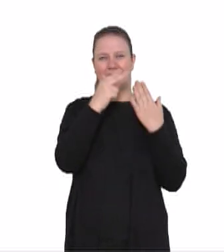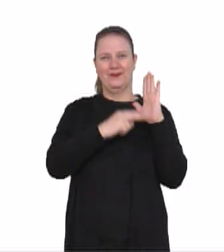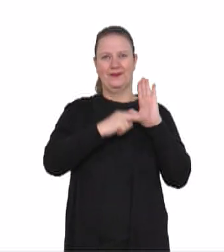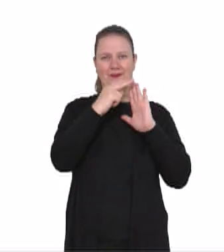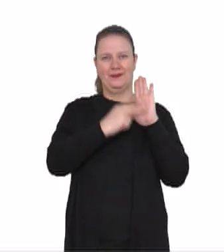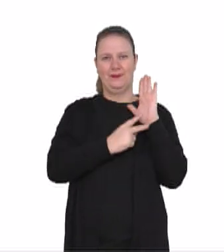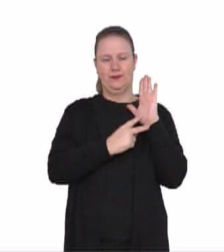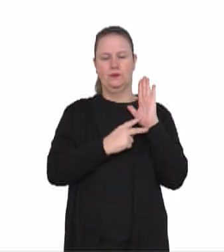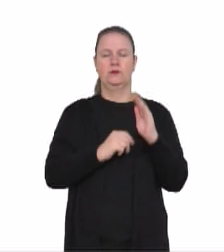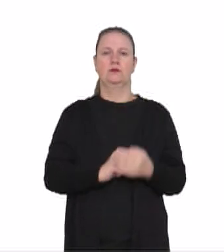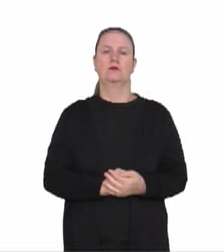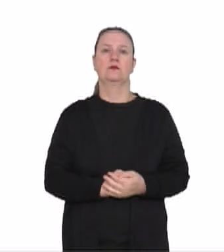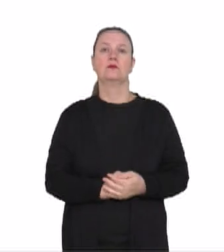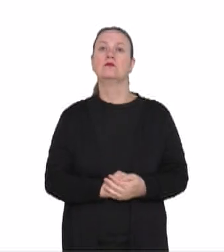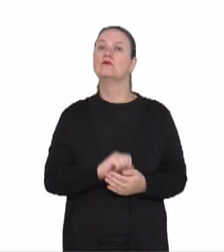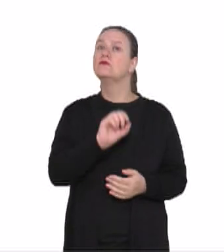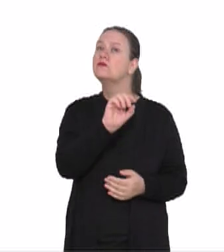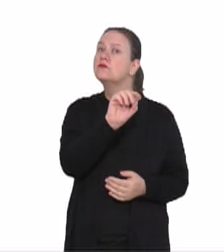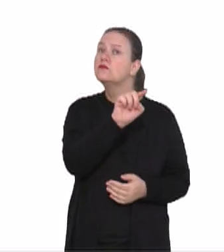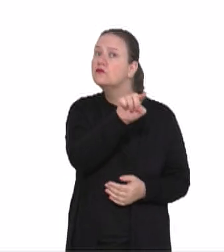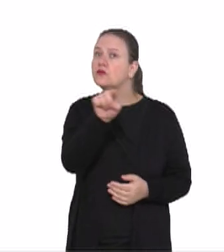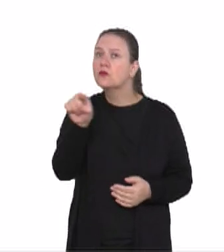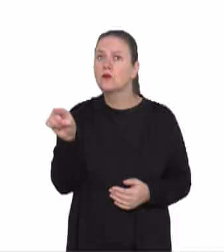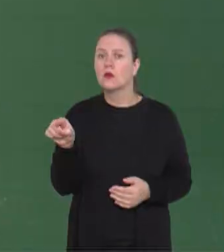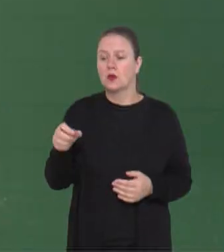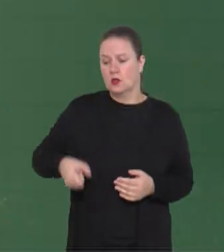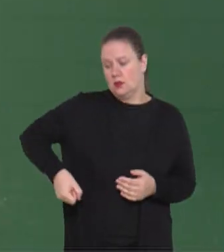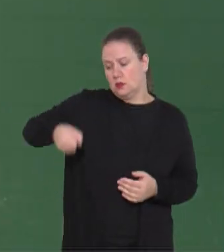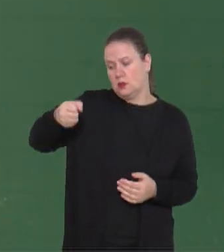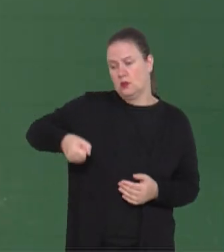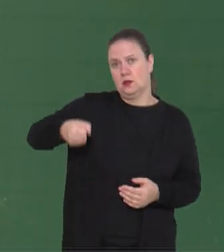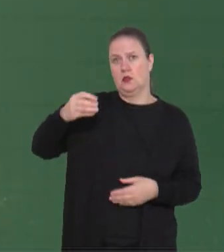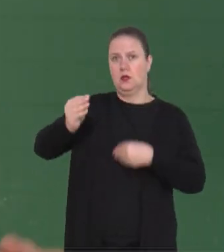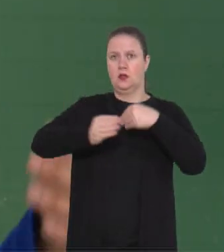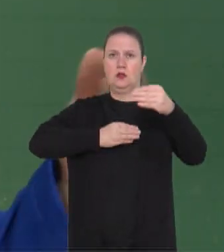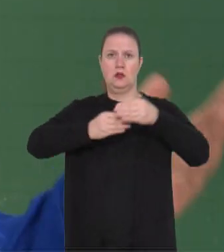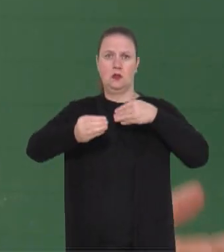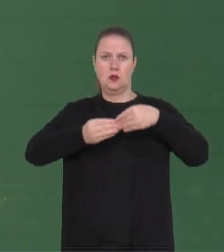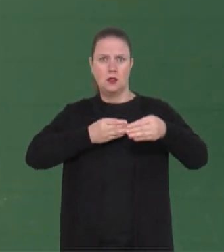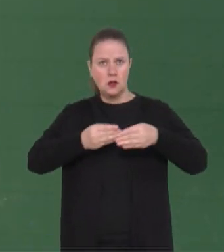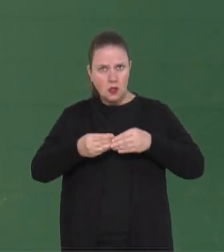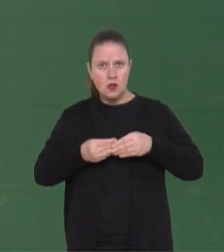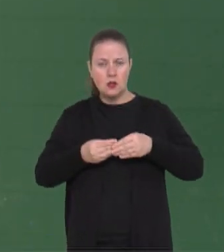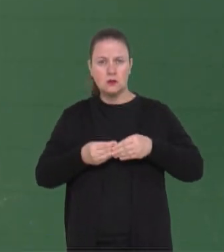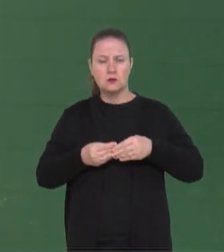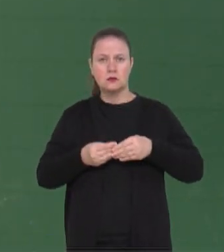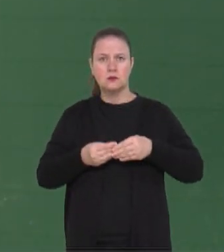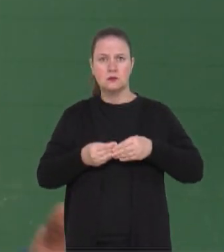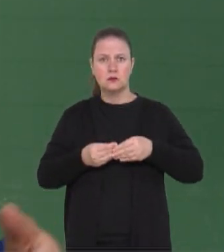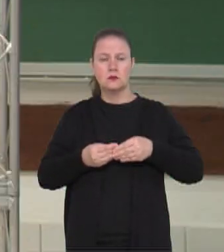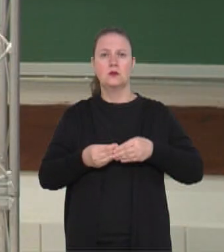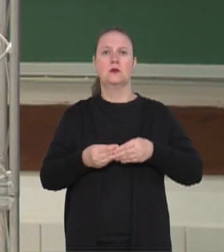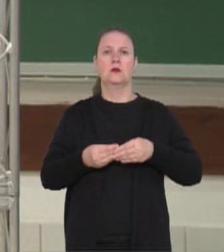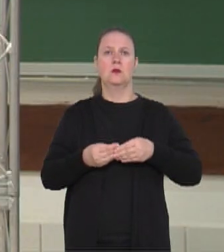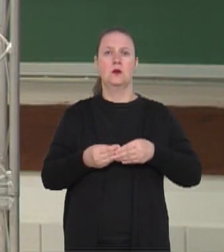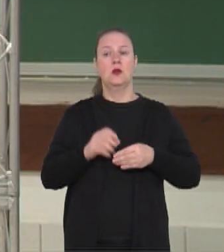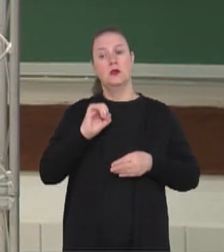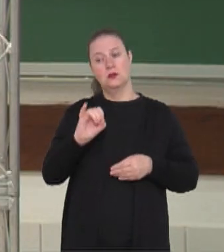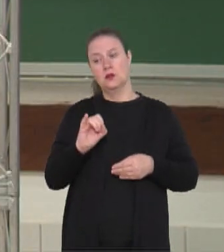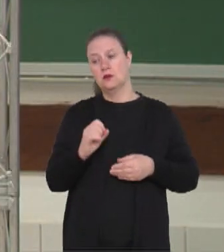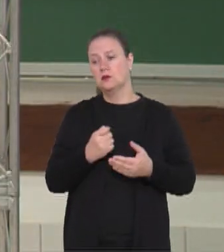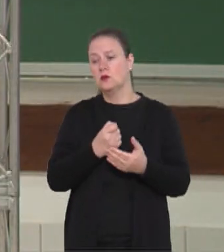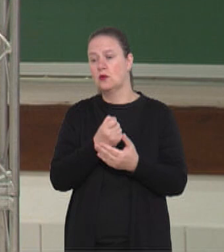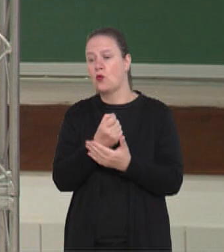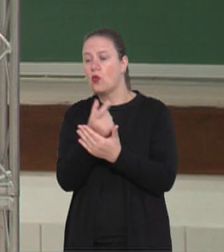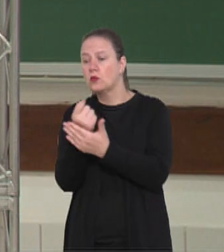plastic ones. Então, para você, sacolas de plástico retornáveis quando você sai para comprar. Então, para